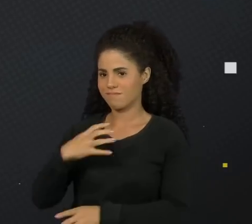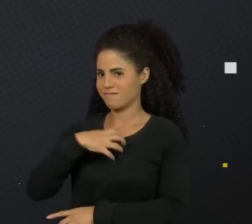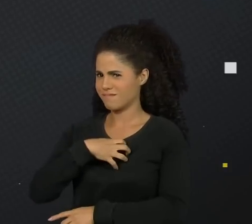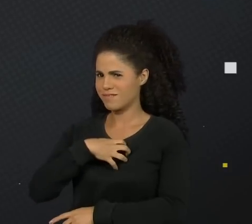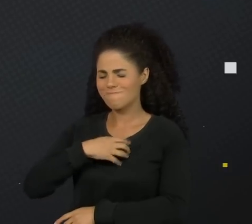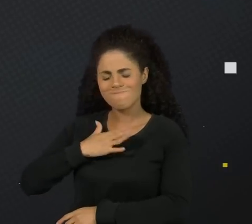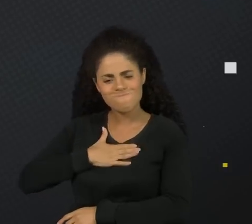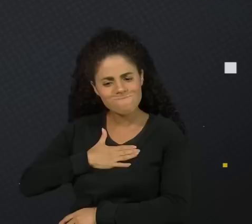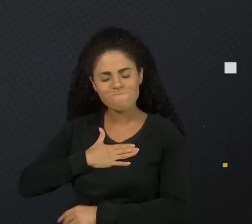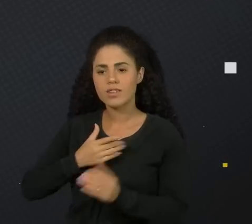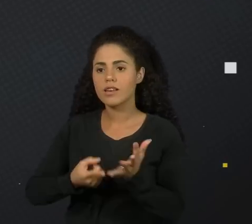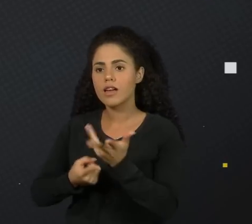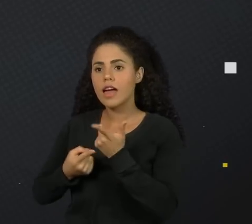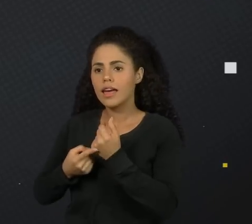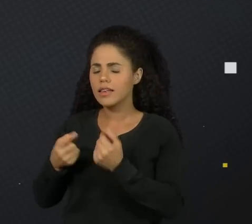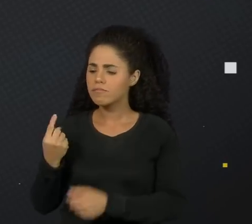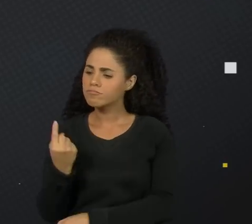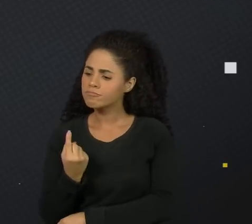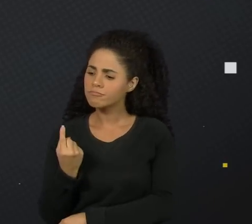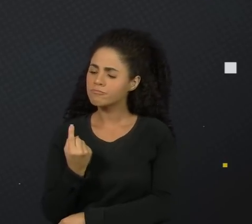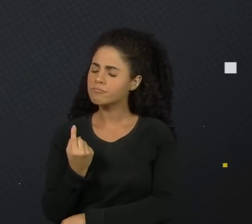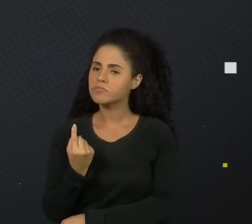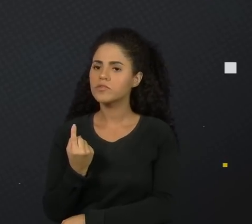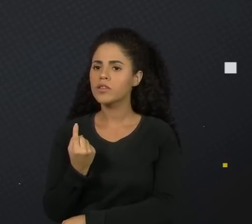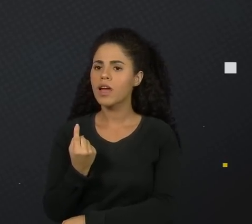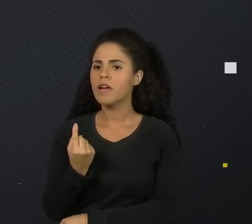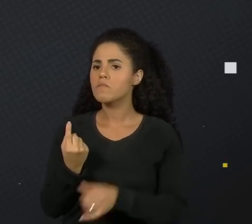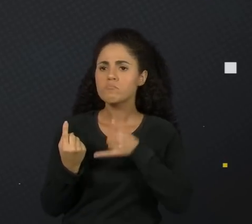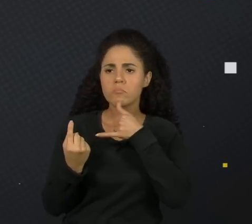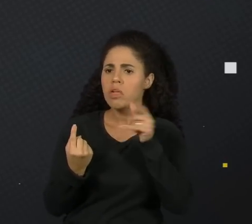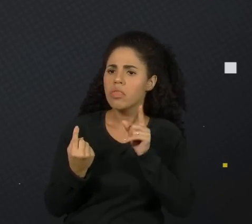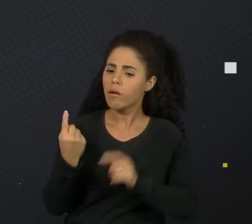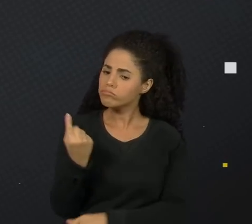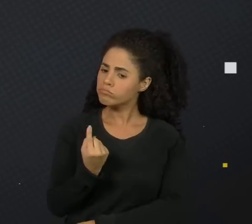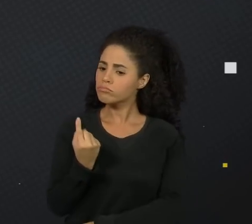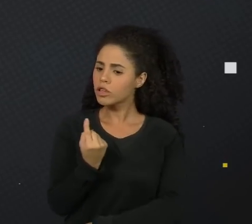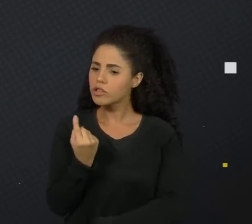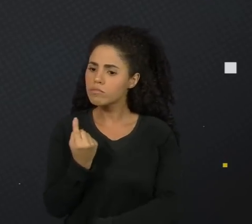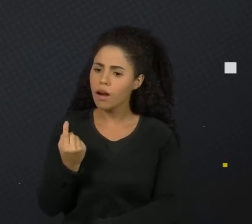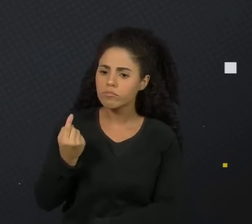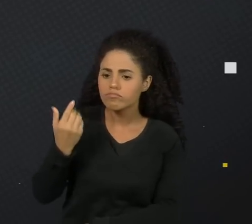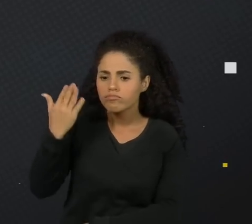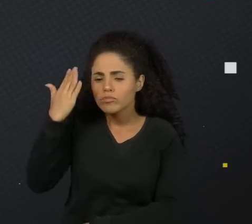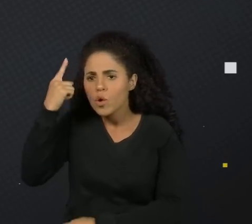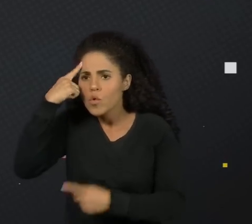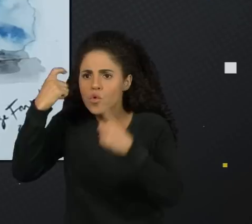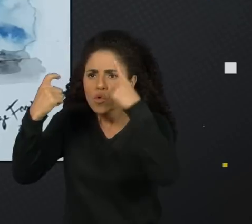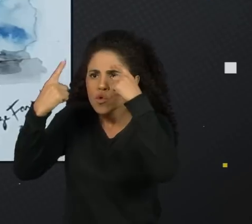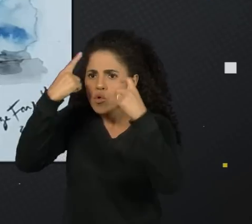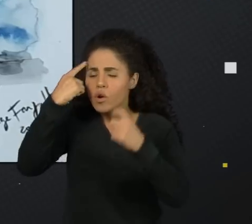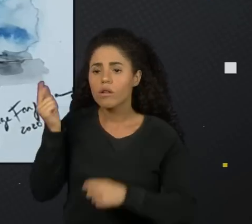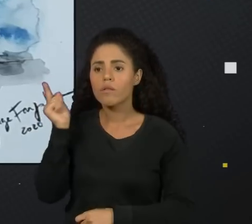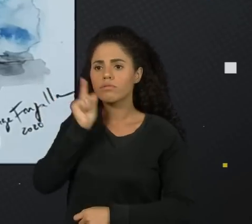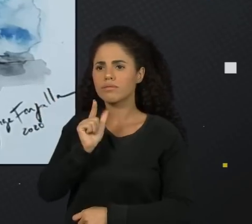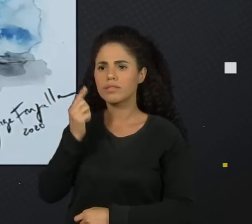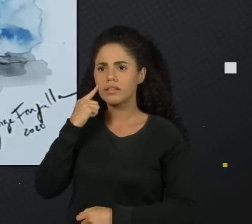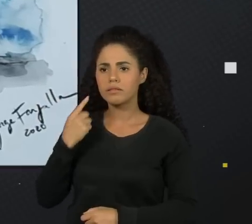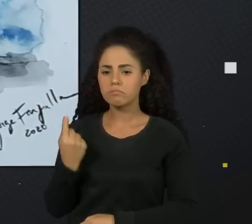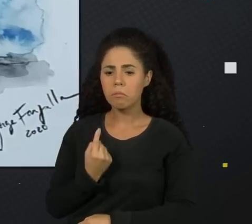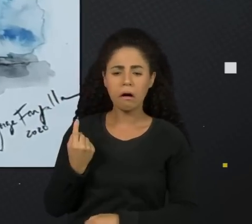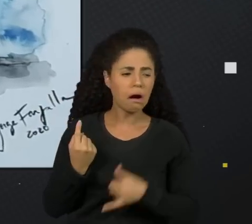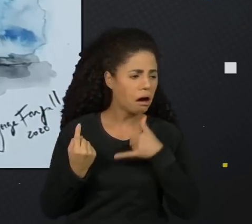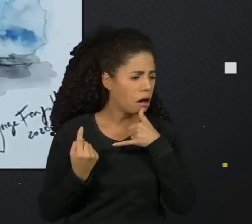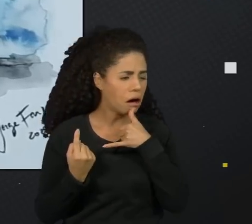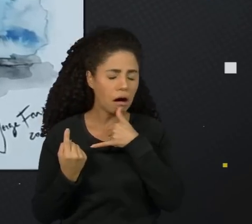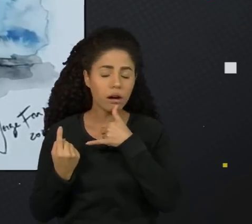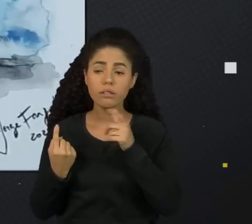essa solidão, essa solitude, na verdade, porque a gente fala de solidão sempre ligado a um sofrimento, e não é de sofrimento,